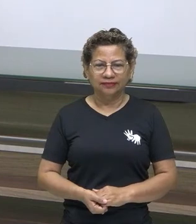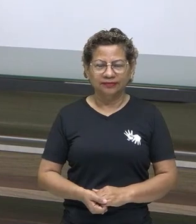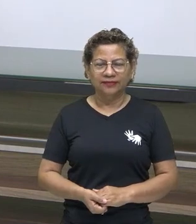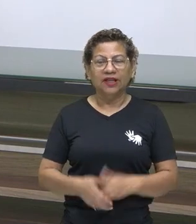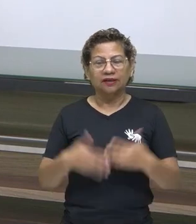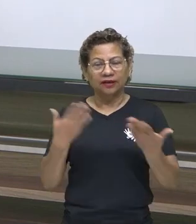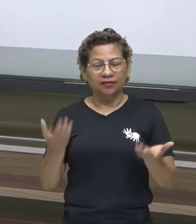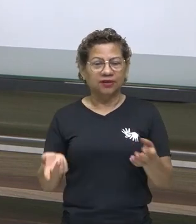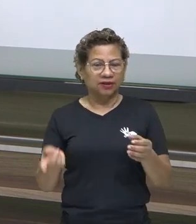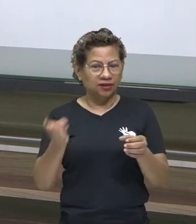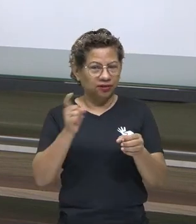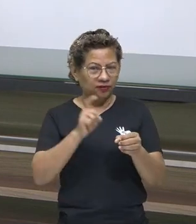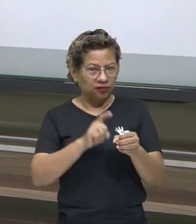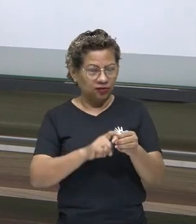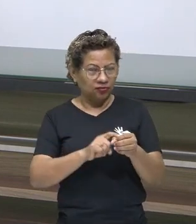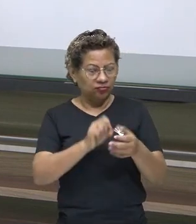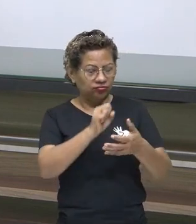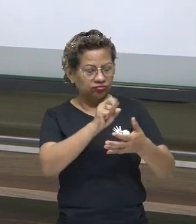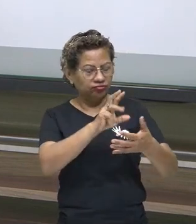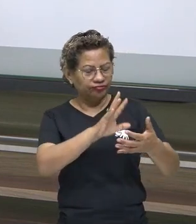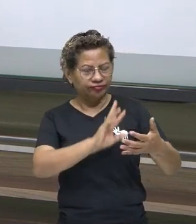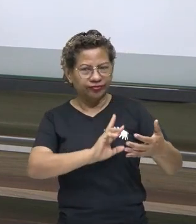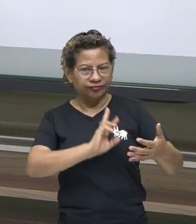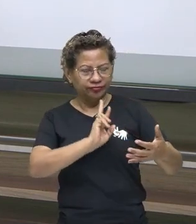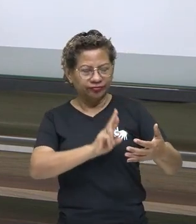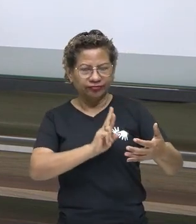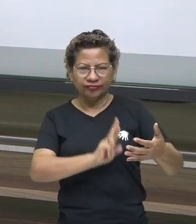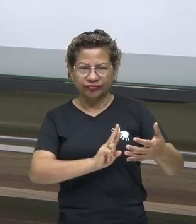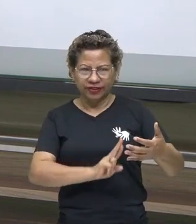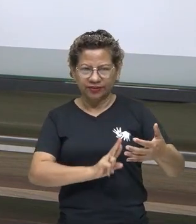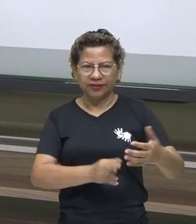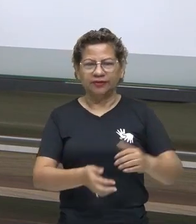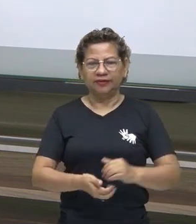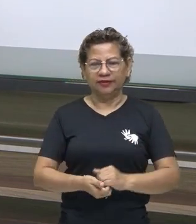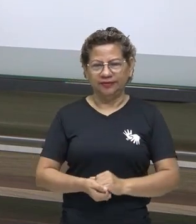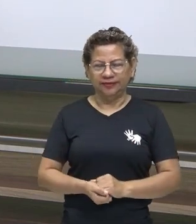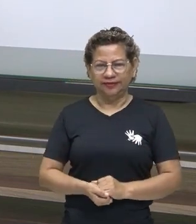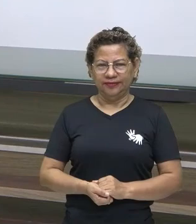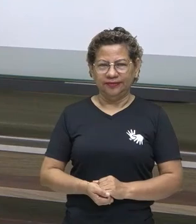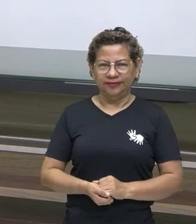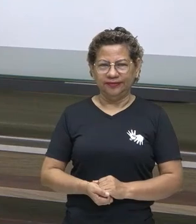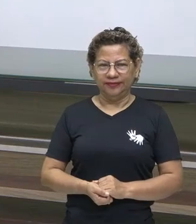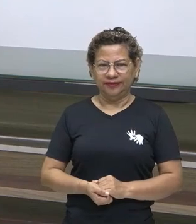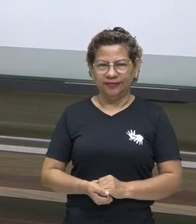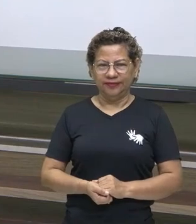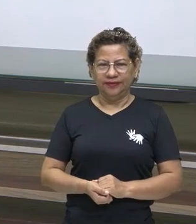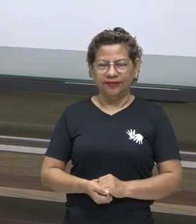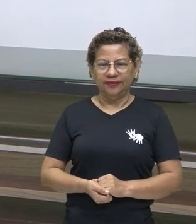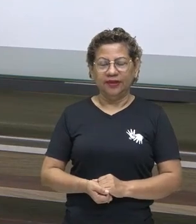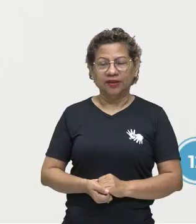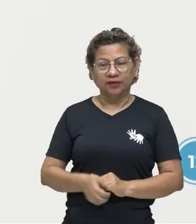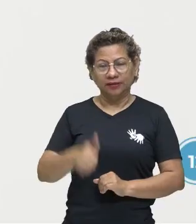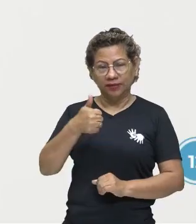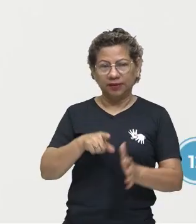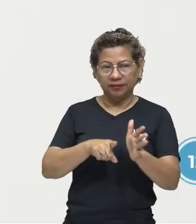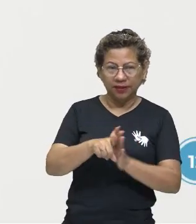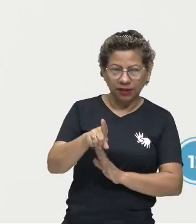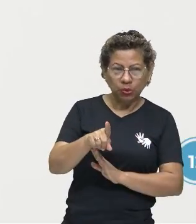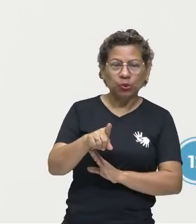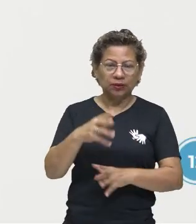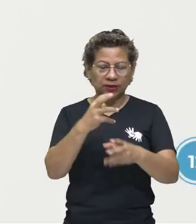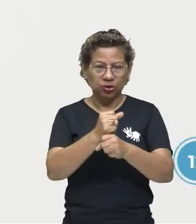Muito bem, estamos de volta. Vamos então agora à resolução da questão 1. Determine a soma